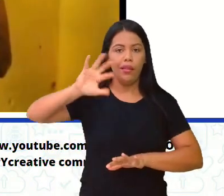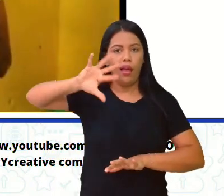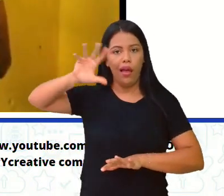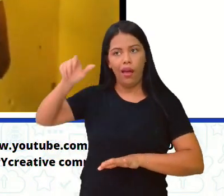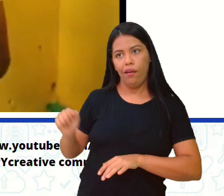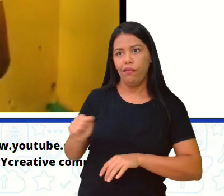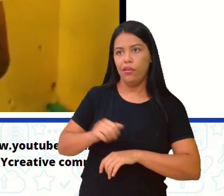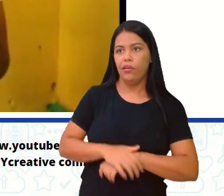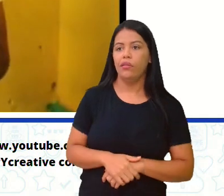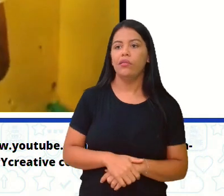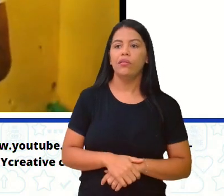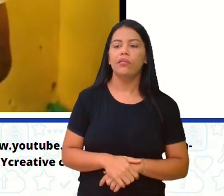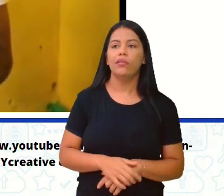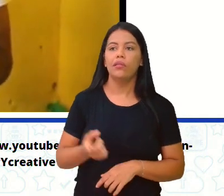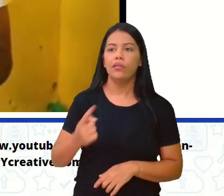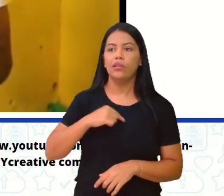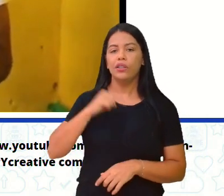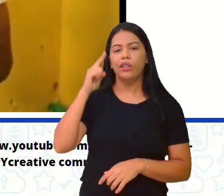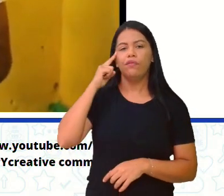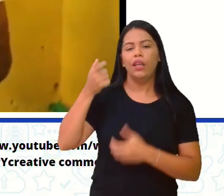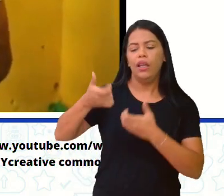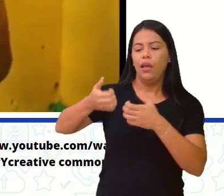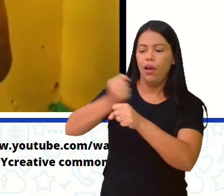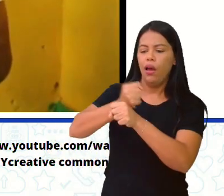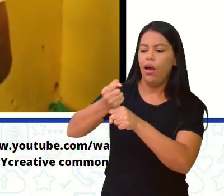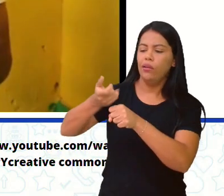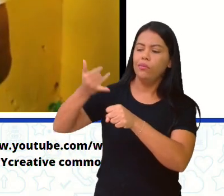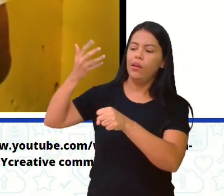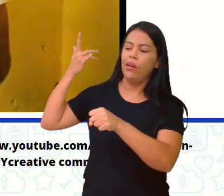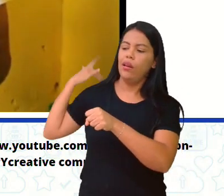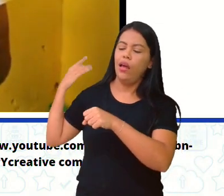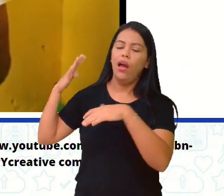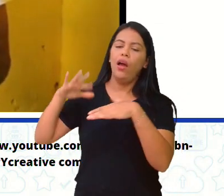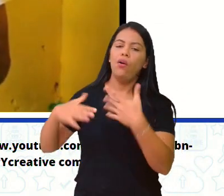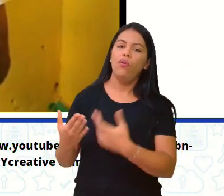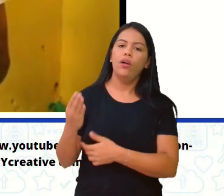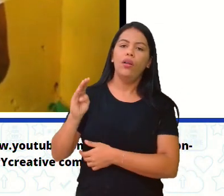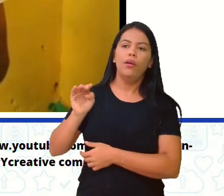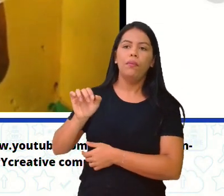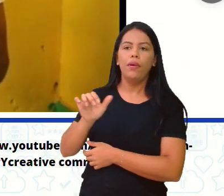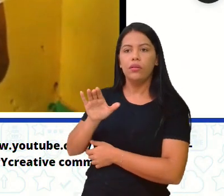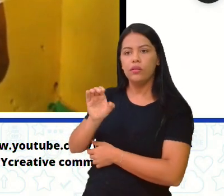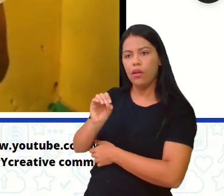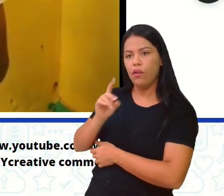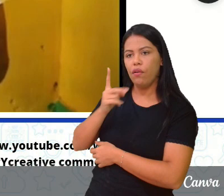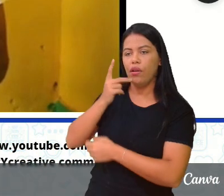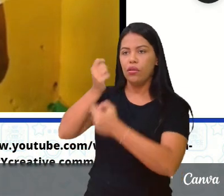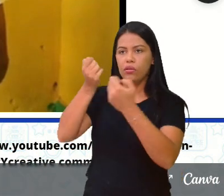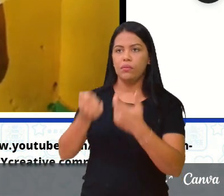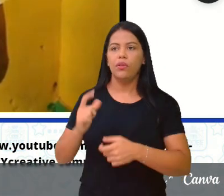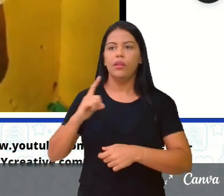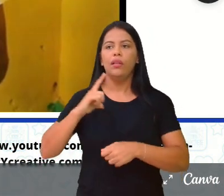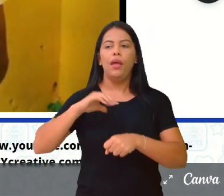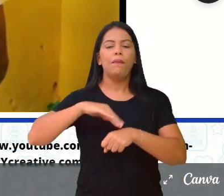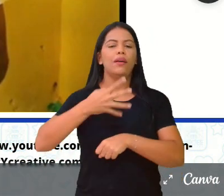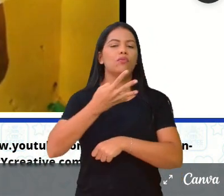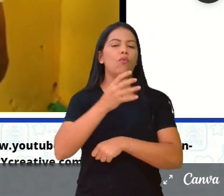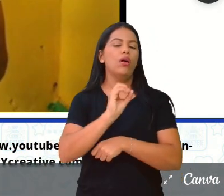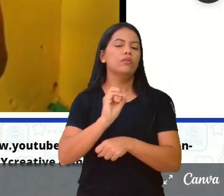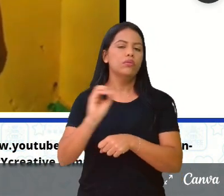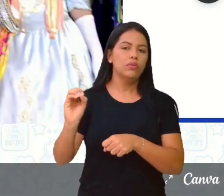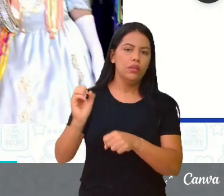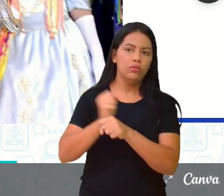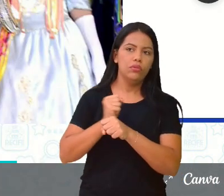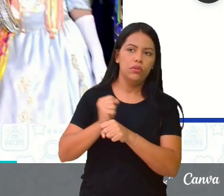Isso vem de muitos anos, porque na época que Batista me disse, o fundamento de cavalo marinho tem mais de 400 anos.